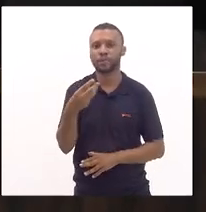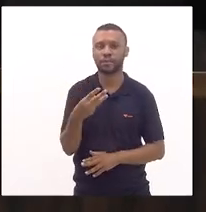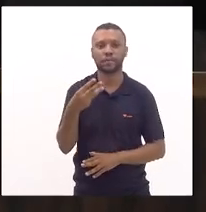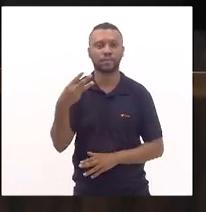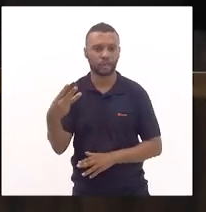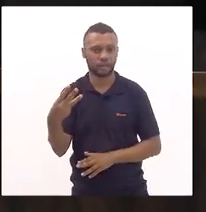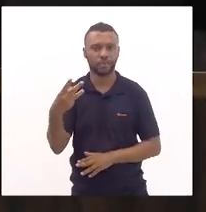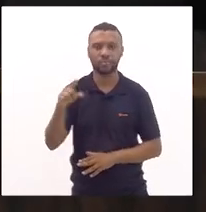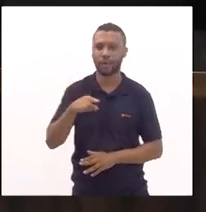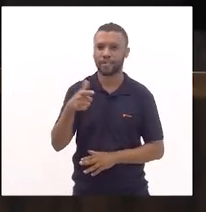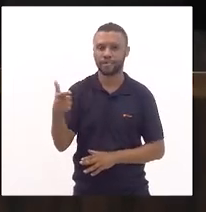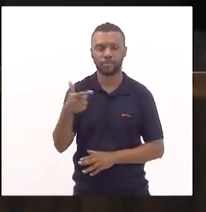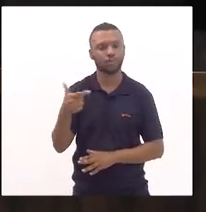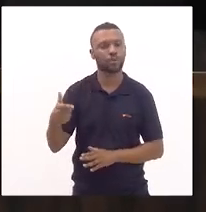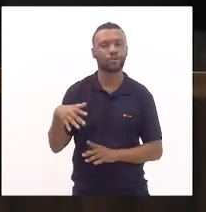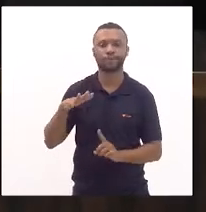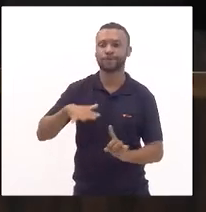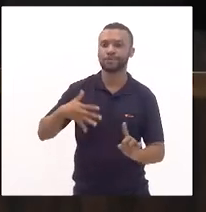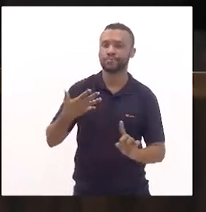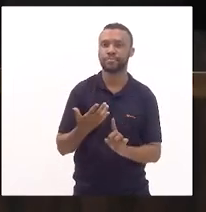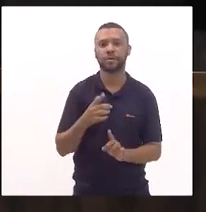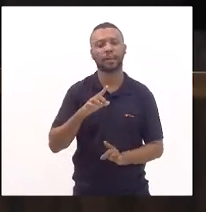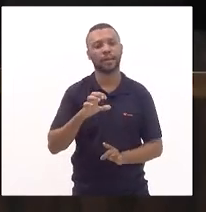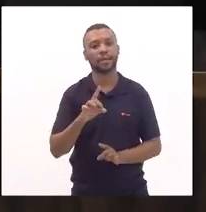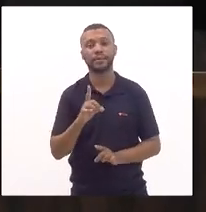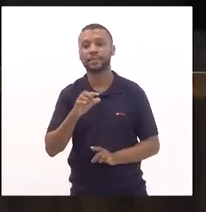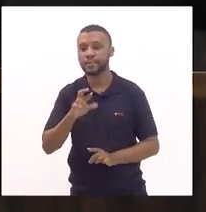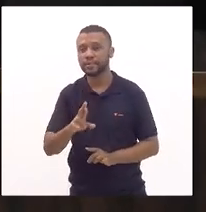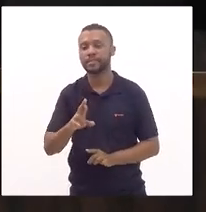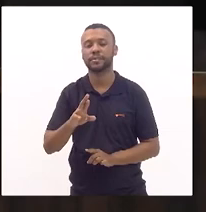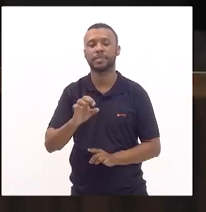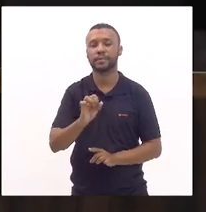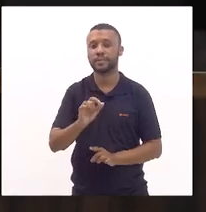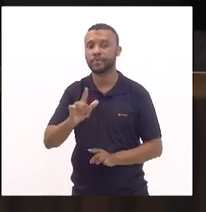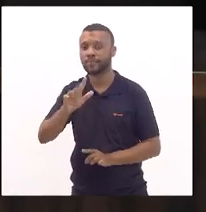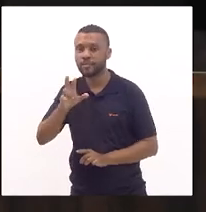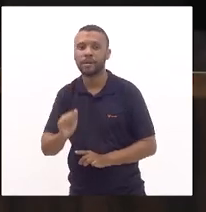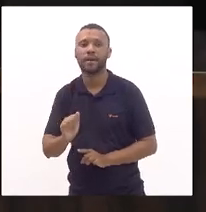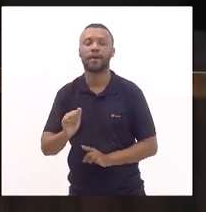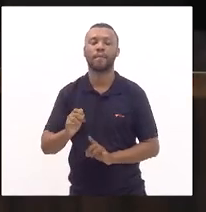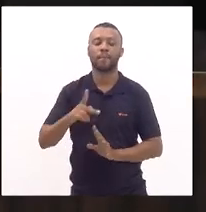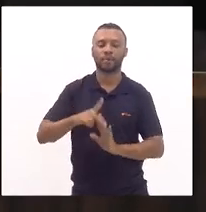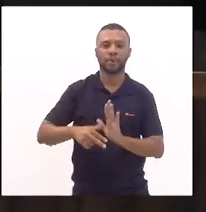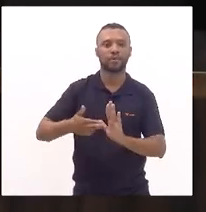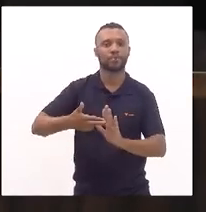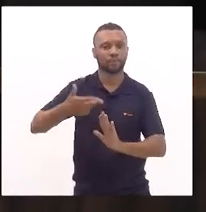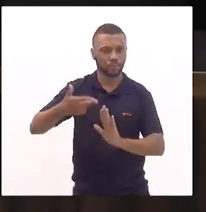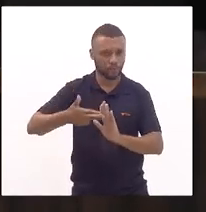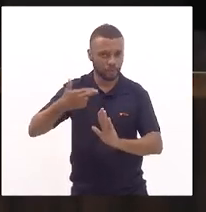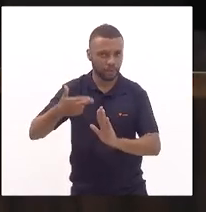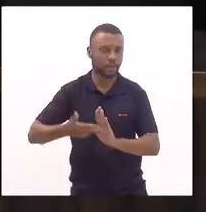1233-22, que concede o prêmio Dandara à senhora Ledi Silva de Oliveira Correia. Projeto de resolução